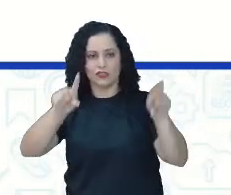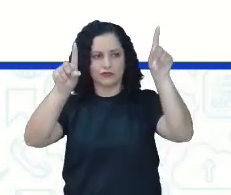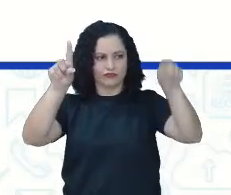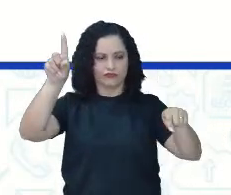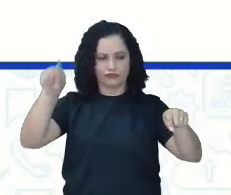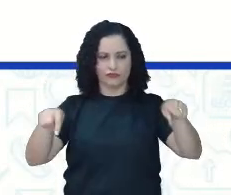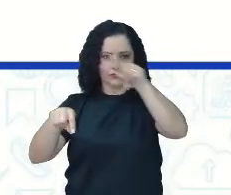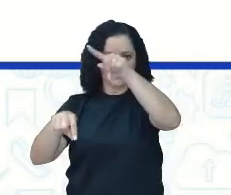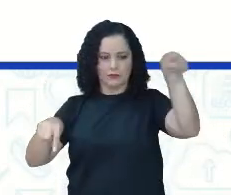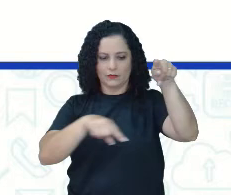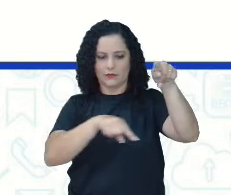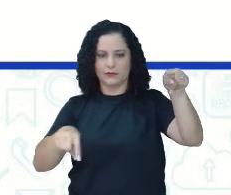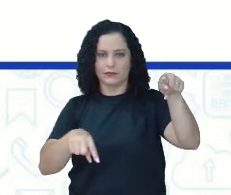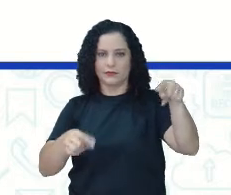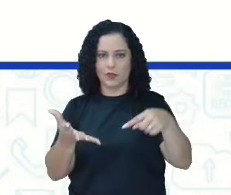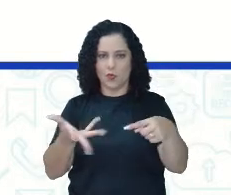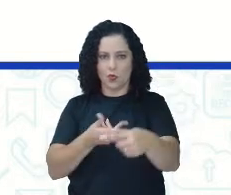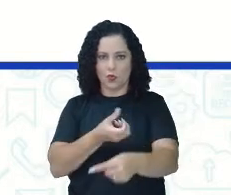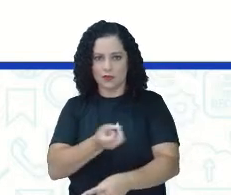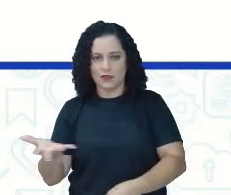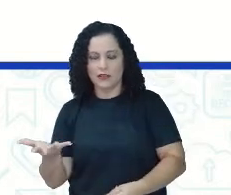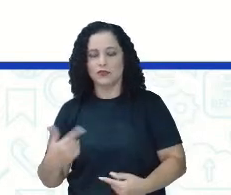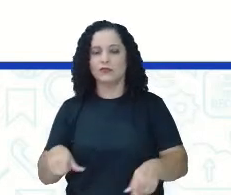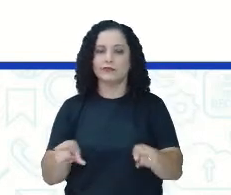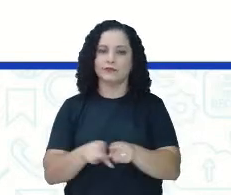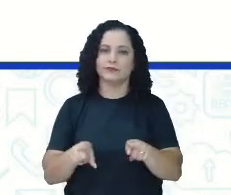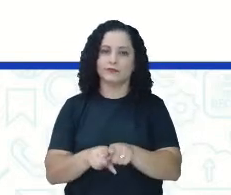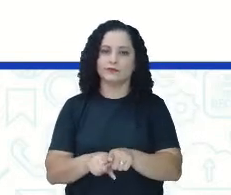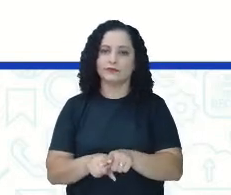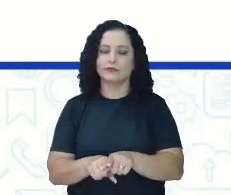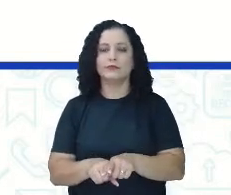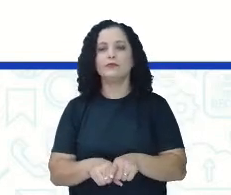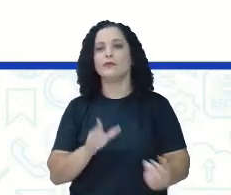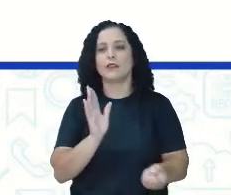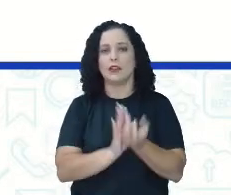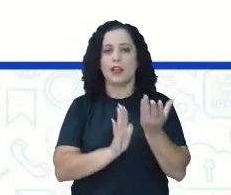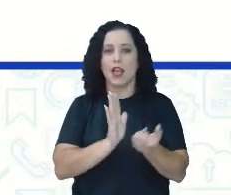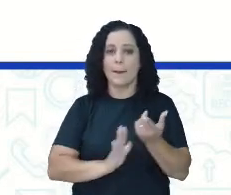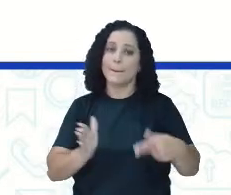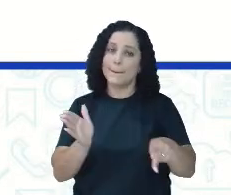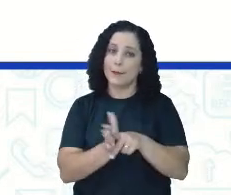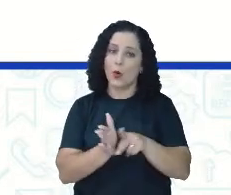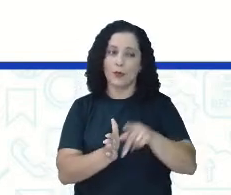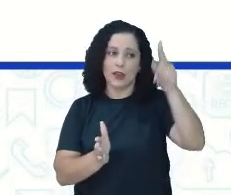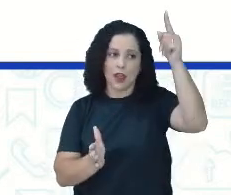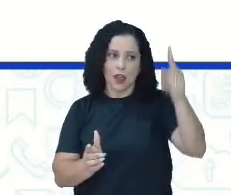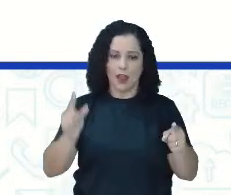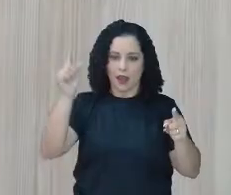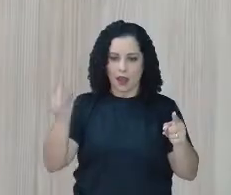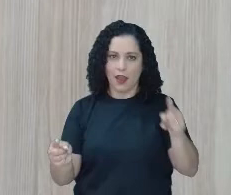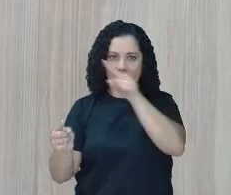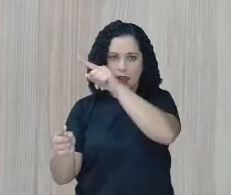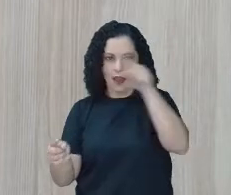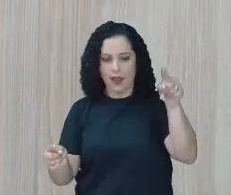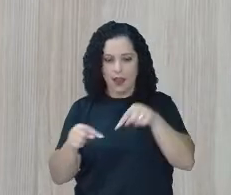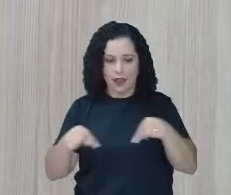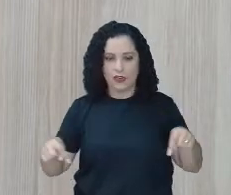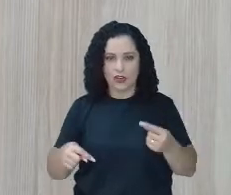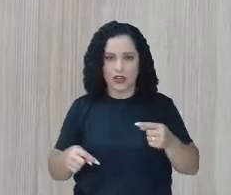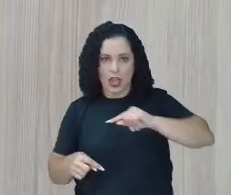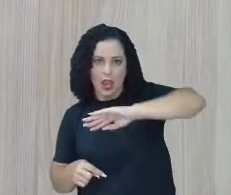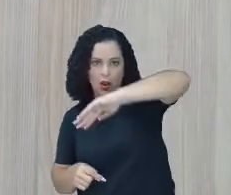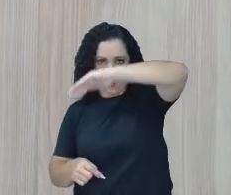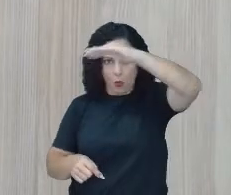falando aí apenas dos sólidos geométricos formados por arestas, certo? Quando não tem nenhuma curva, tá?